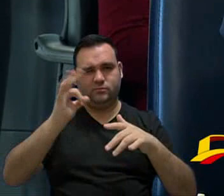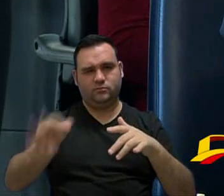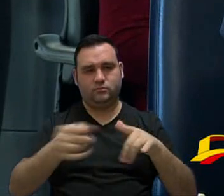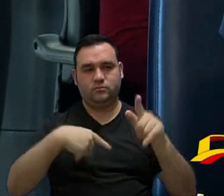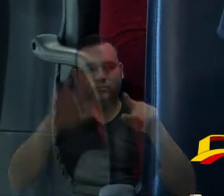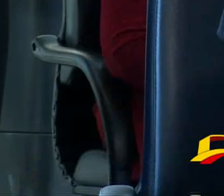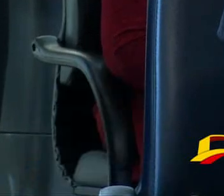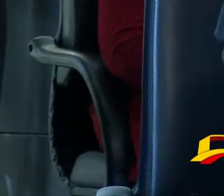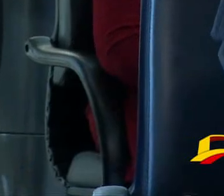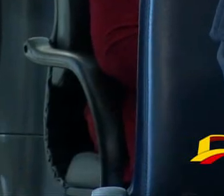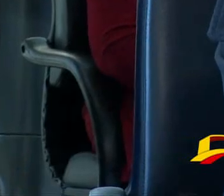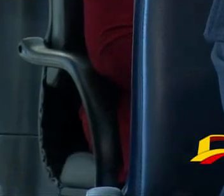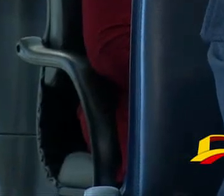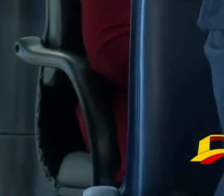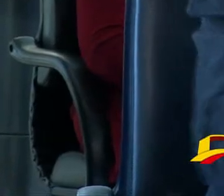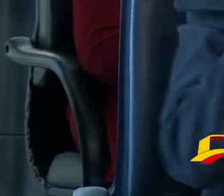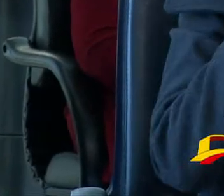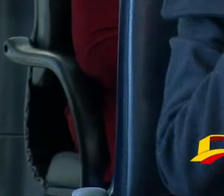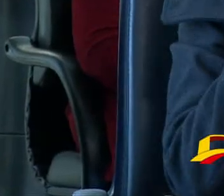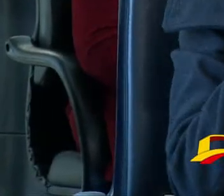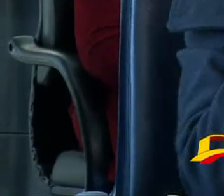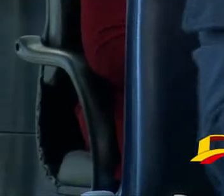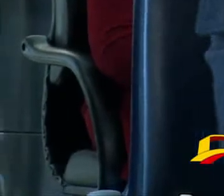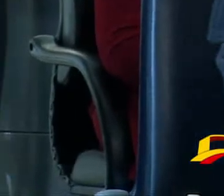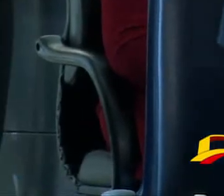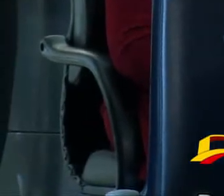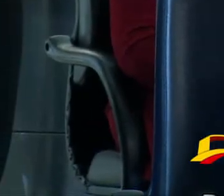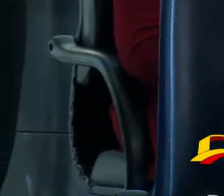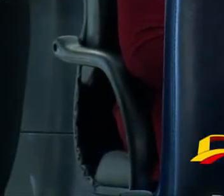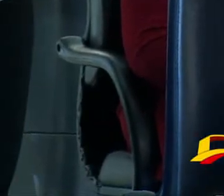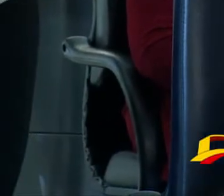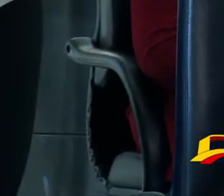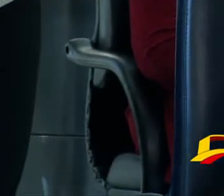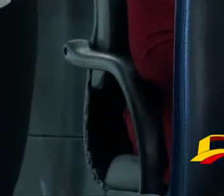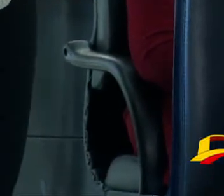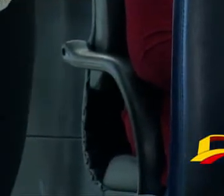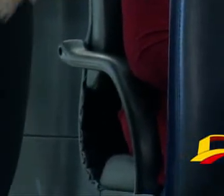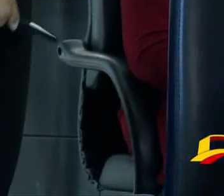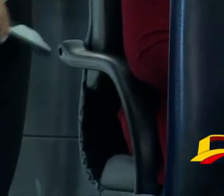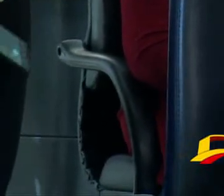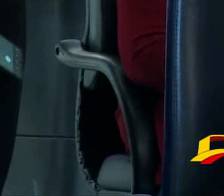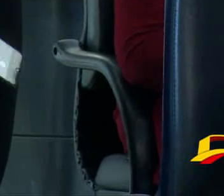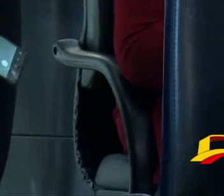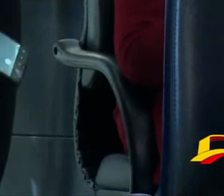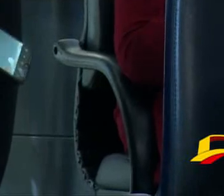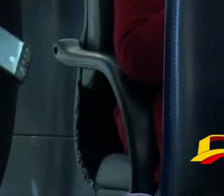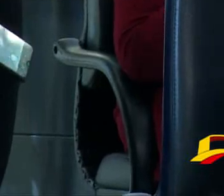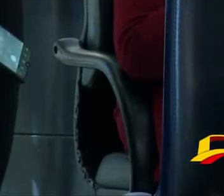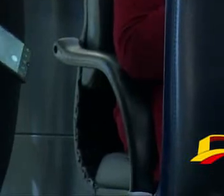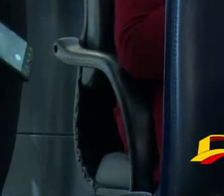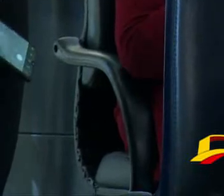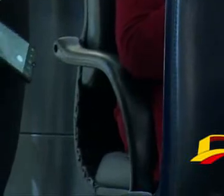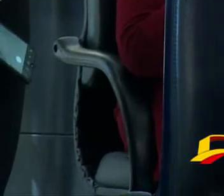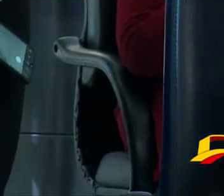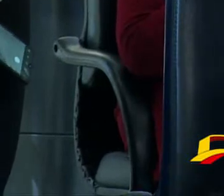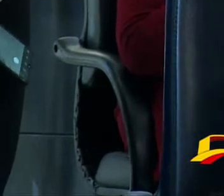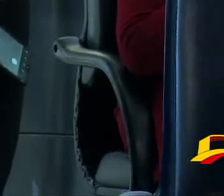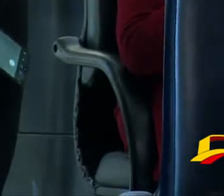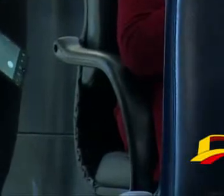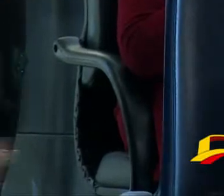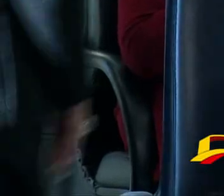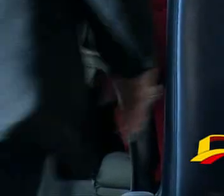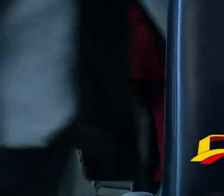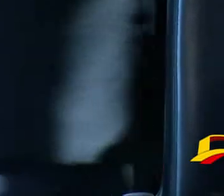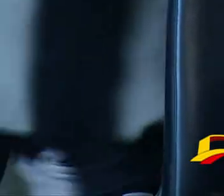questionar presidente nesse sentido não tem sentido a fala do senhor dizendo que não dá para discutir coronavírus convite